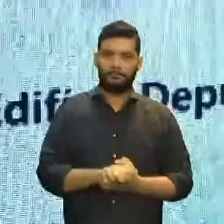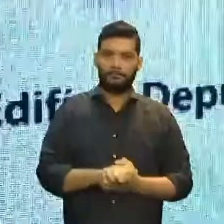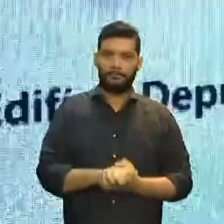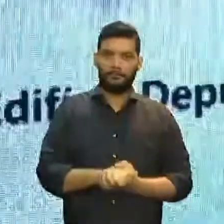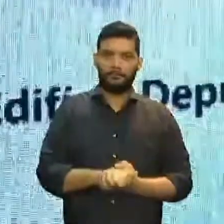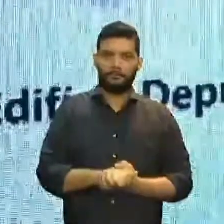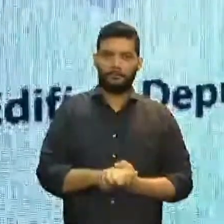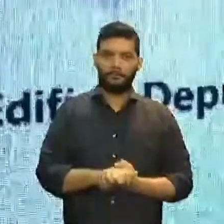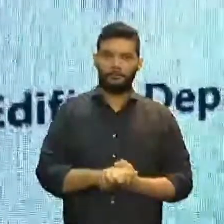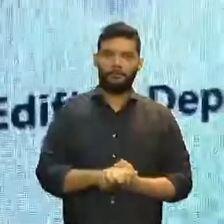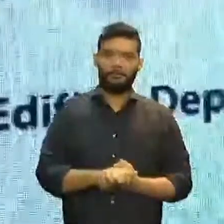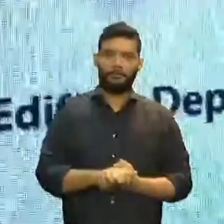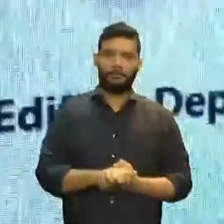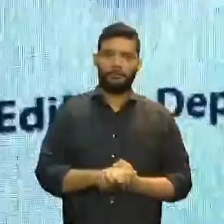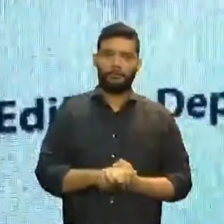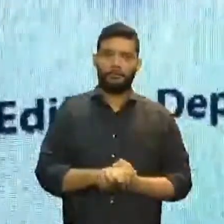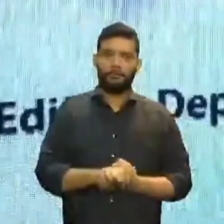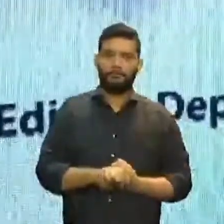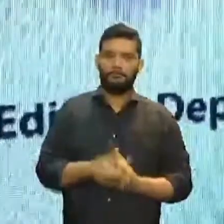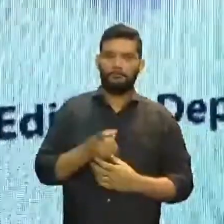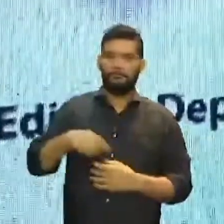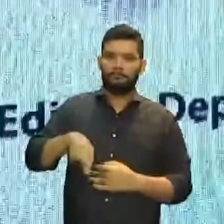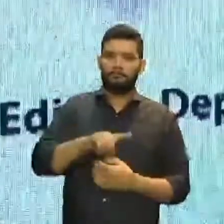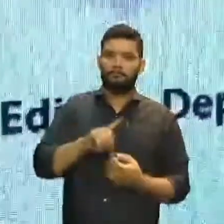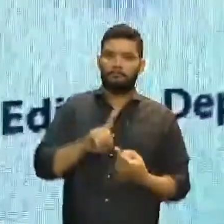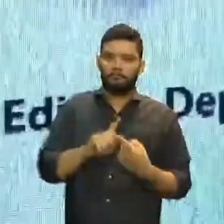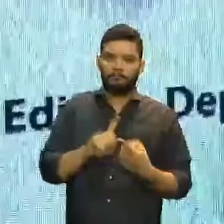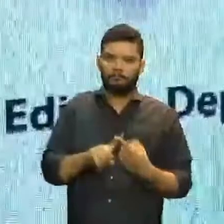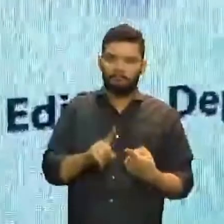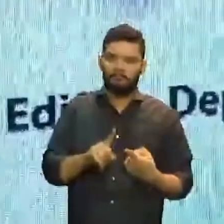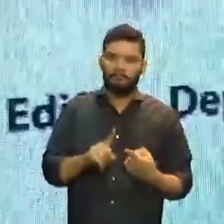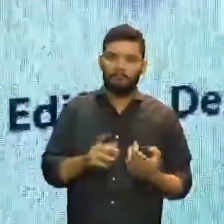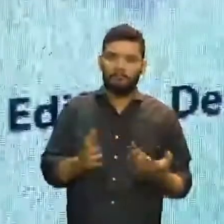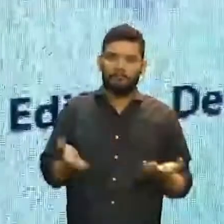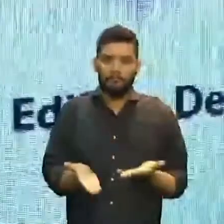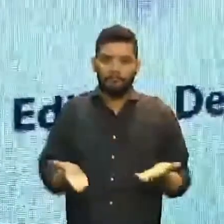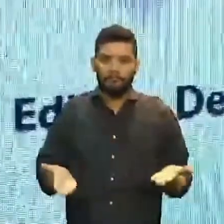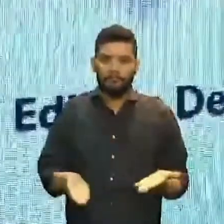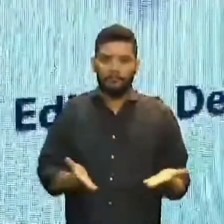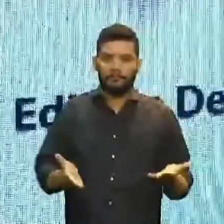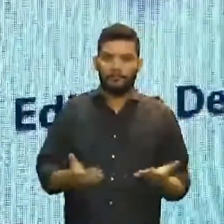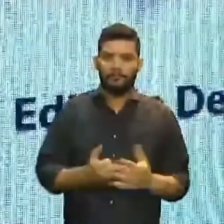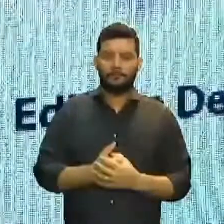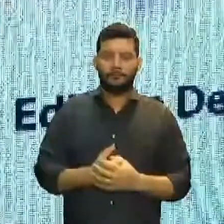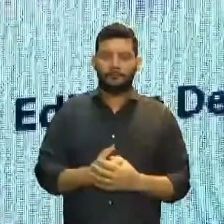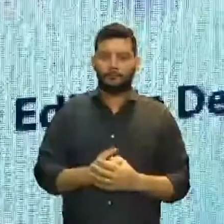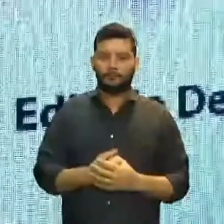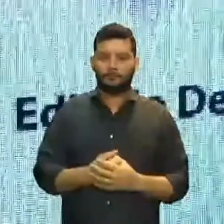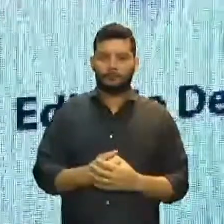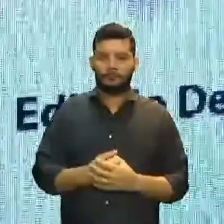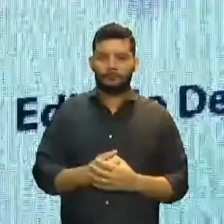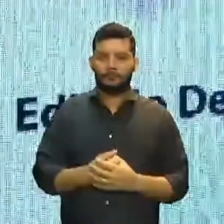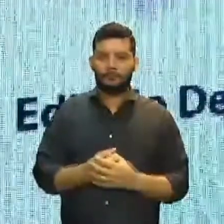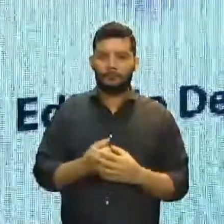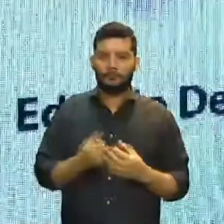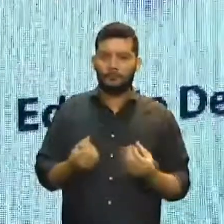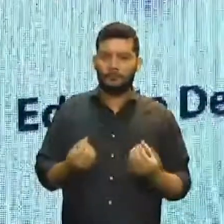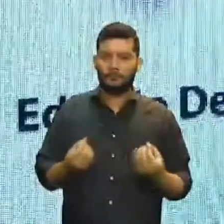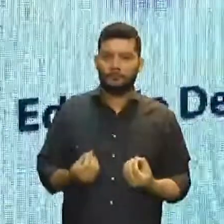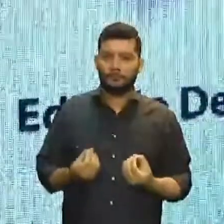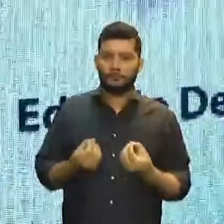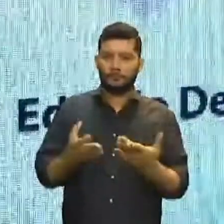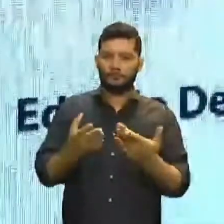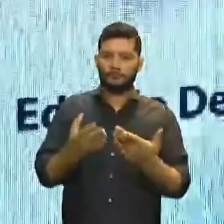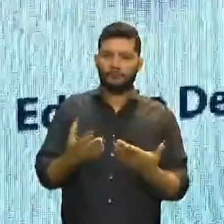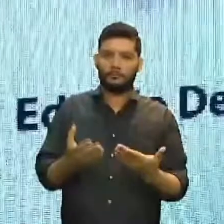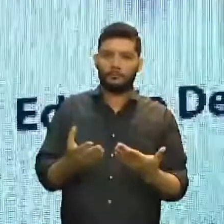orgulhoso. E nós aqui, não poderia ser diferente, nós estamos aqui hoje, além